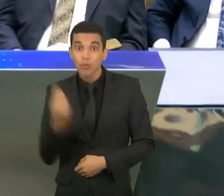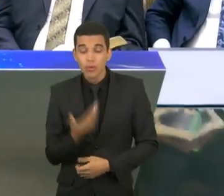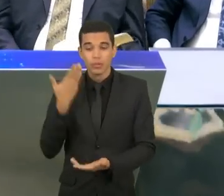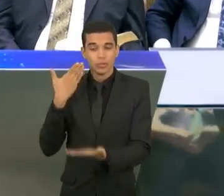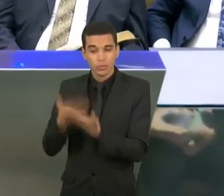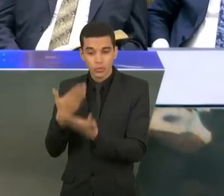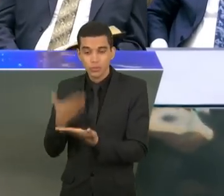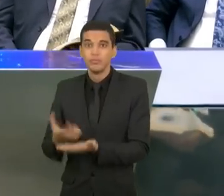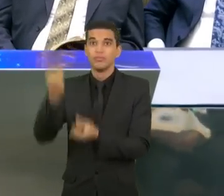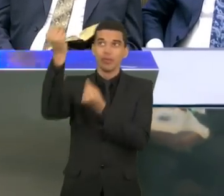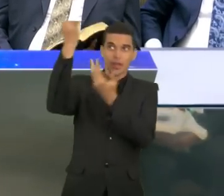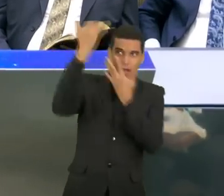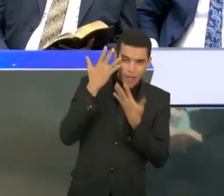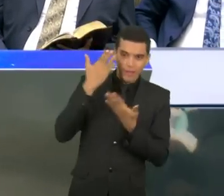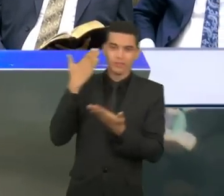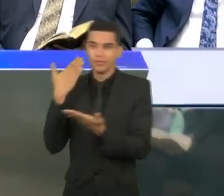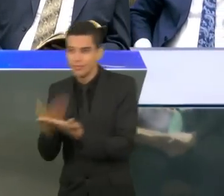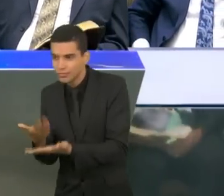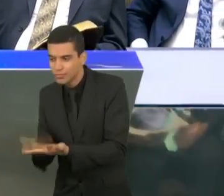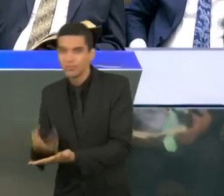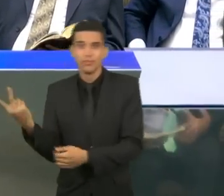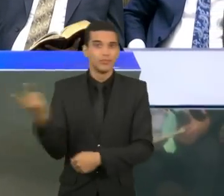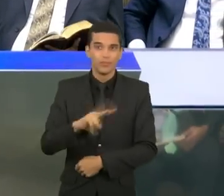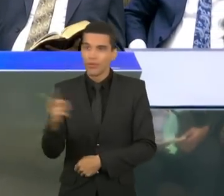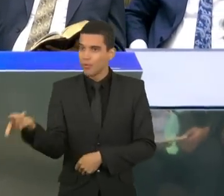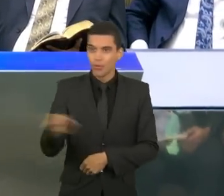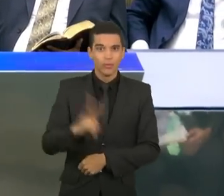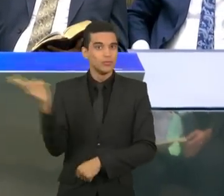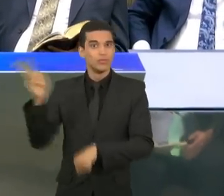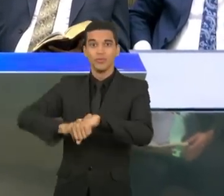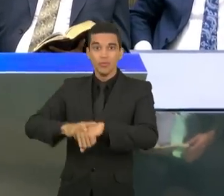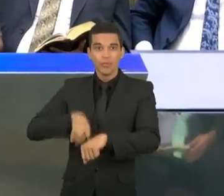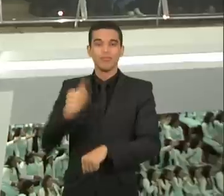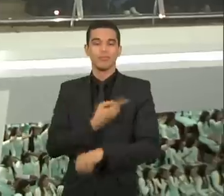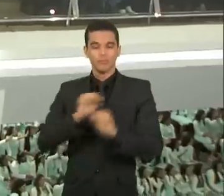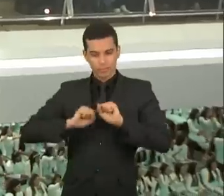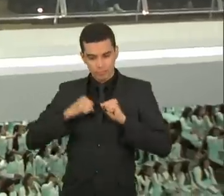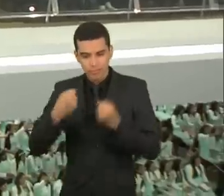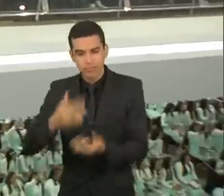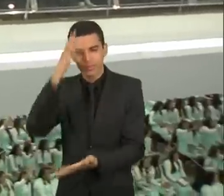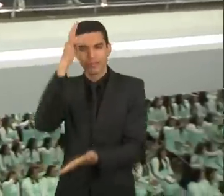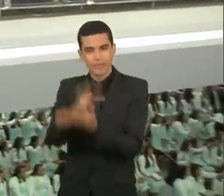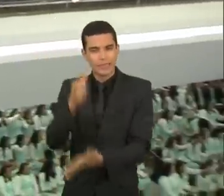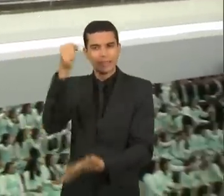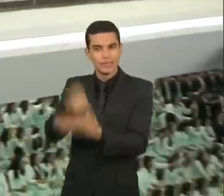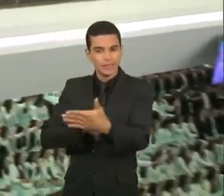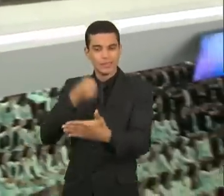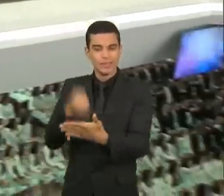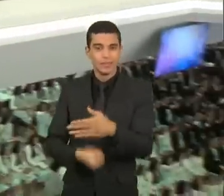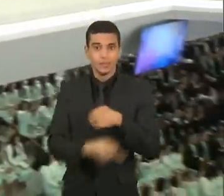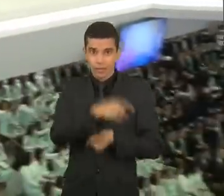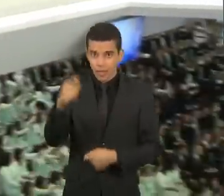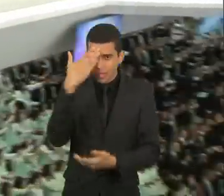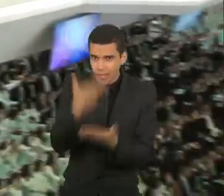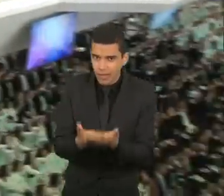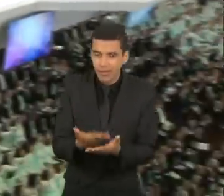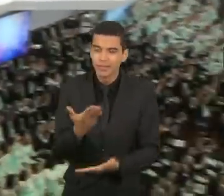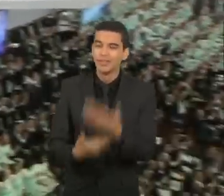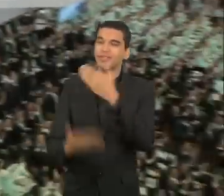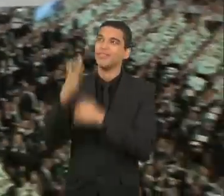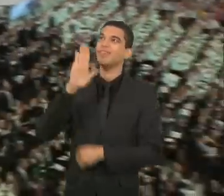conhecimento, da graça e do conhecimento para a batalha da fé. Só quem crê nisso levanta a mão e dá